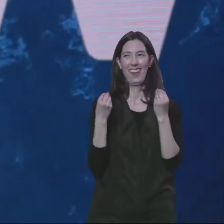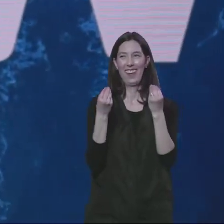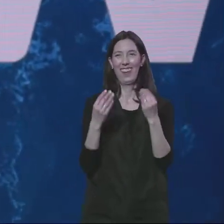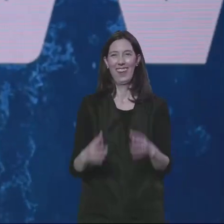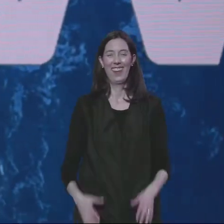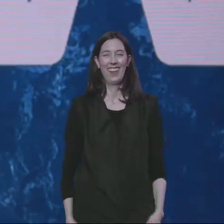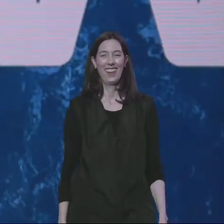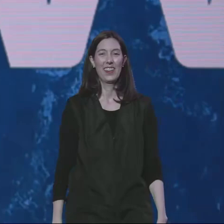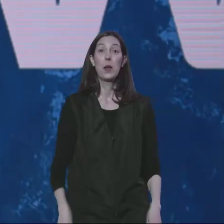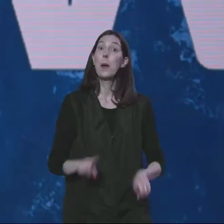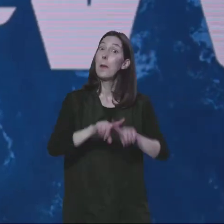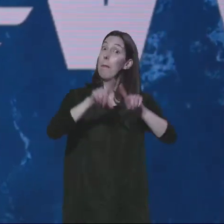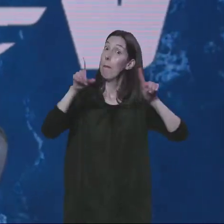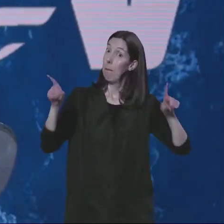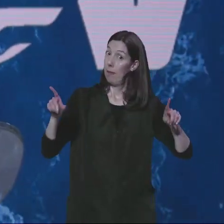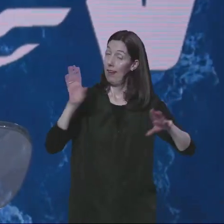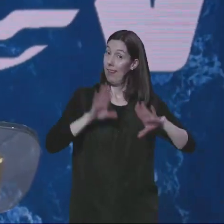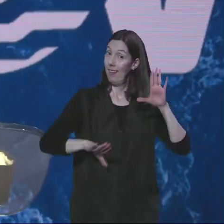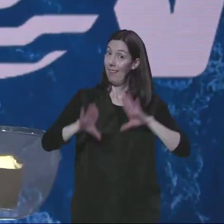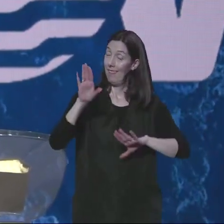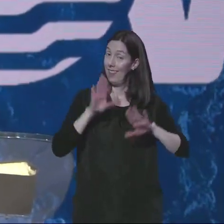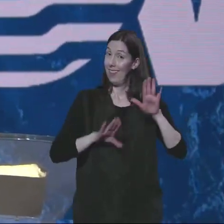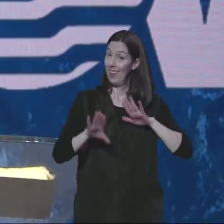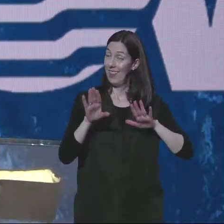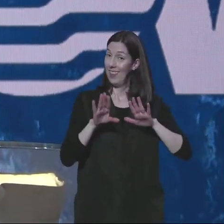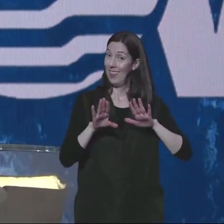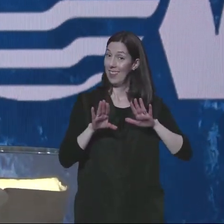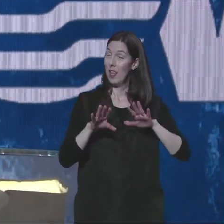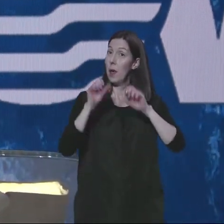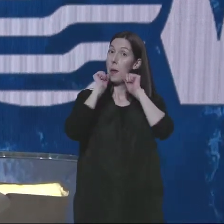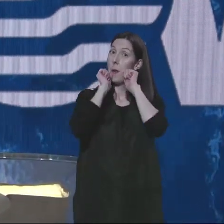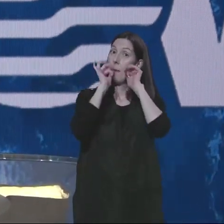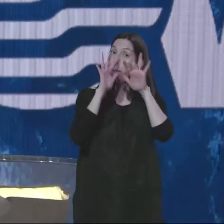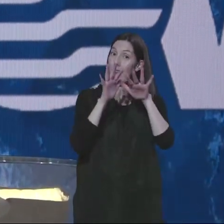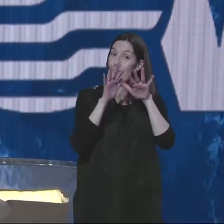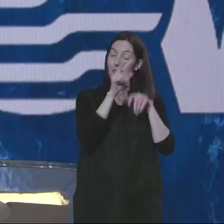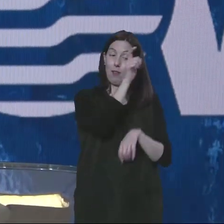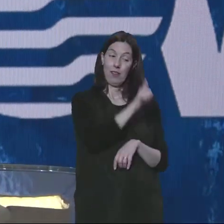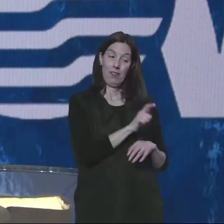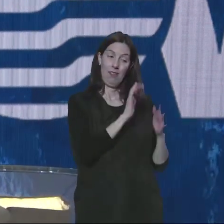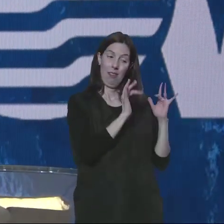Só que tem vezes que a bênção te atrapalha.